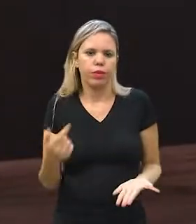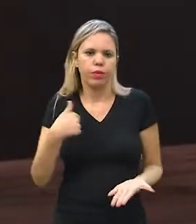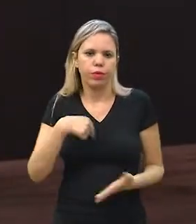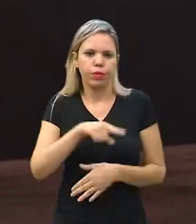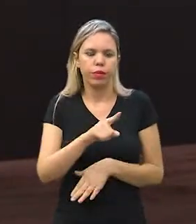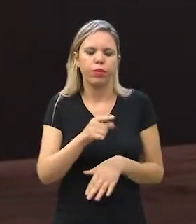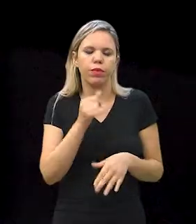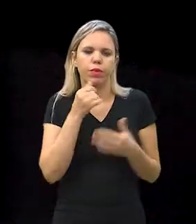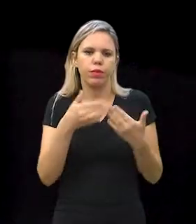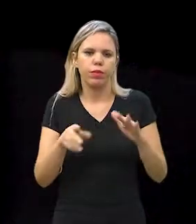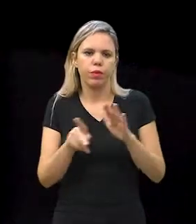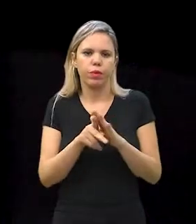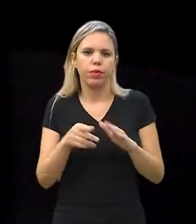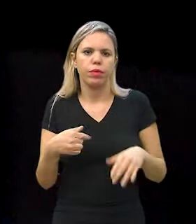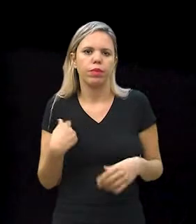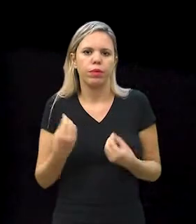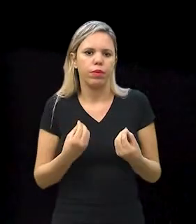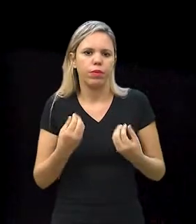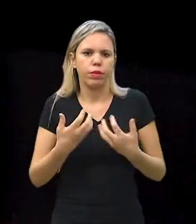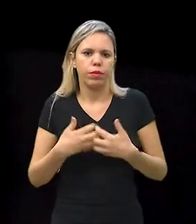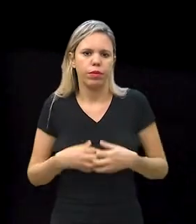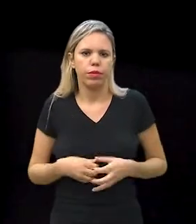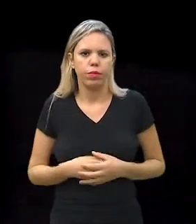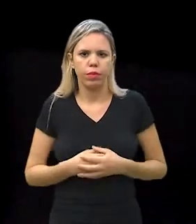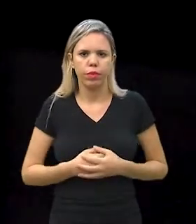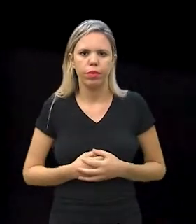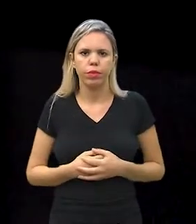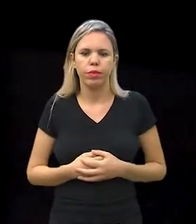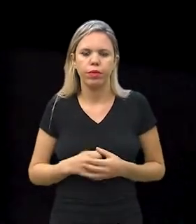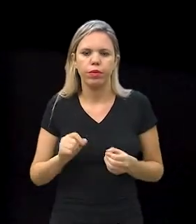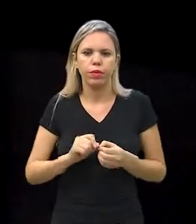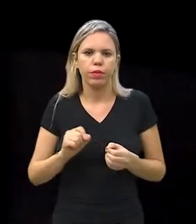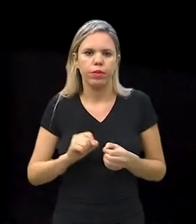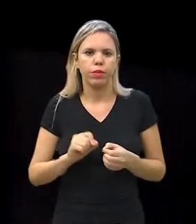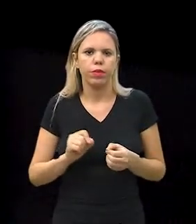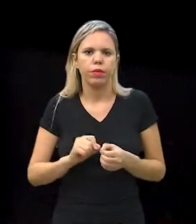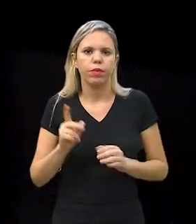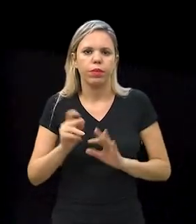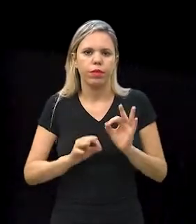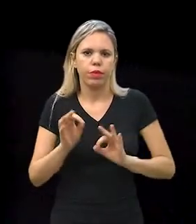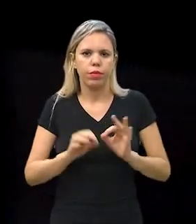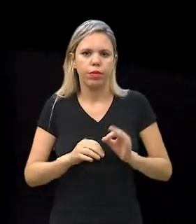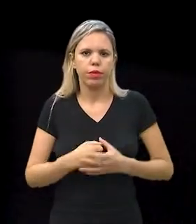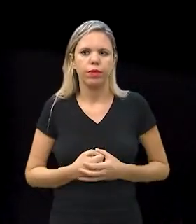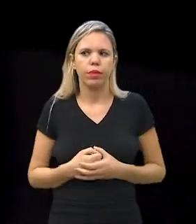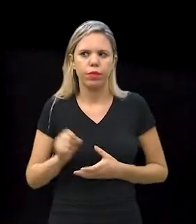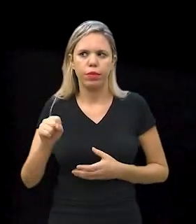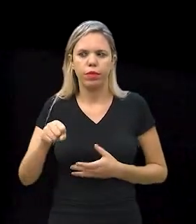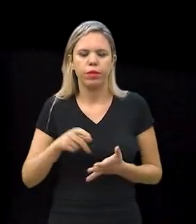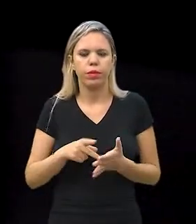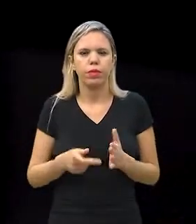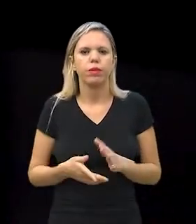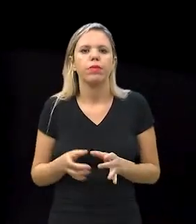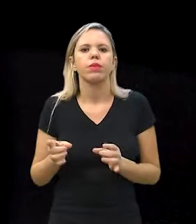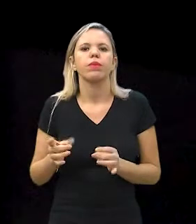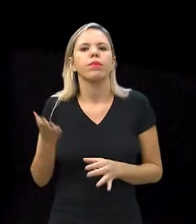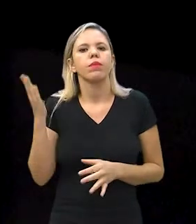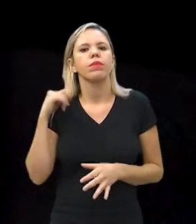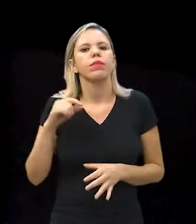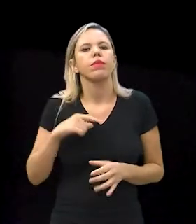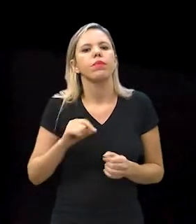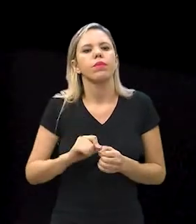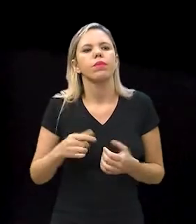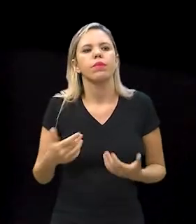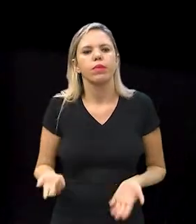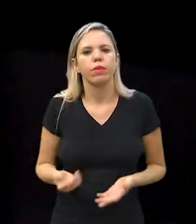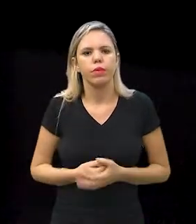você disse, então eu vou abrir a minha porta. Como foi isso? Eu fiz um planejamento, sim, eu já